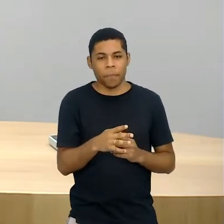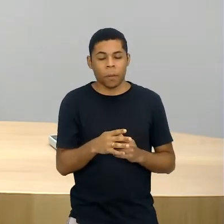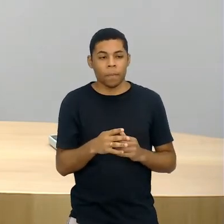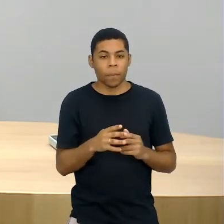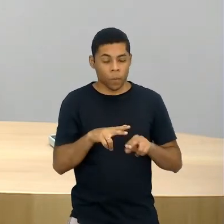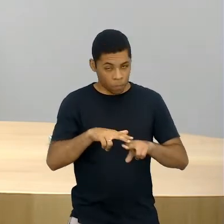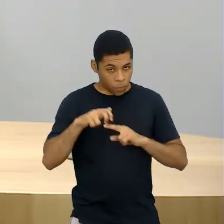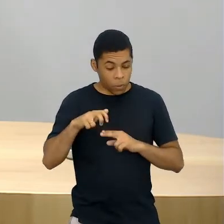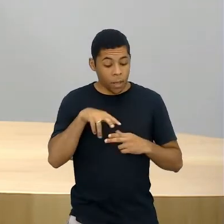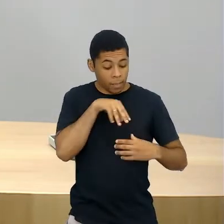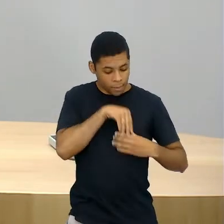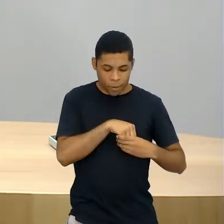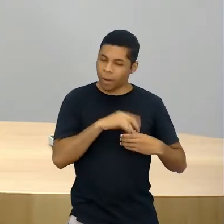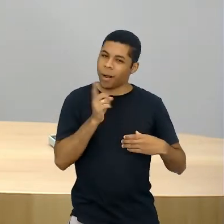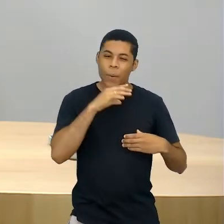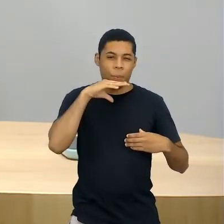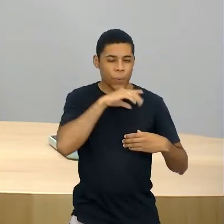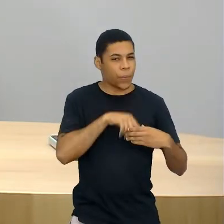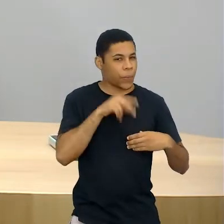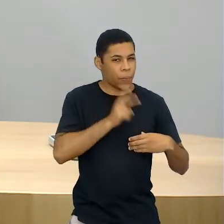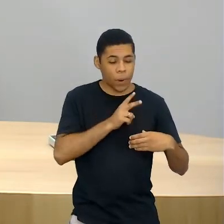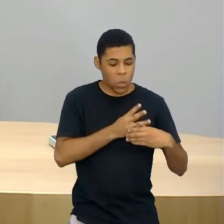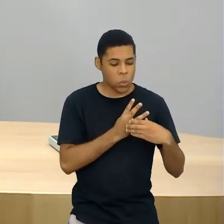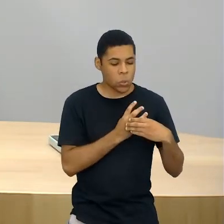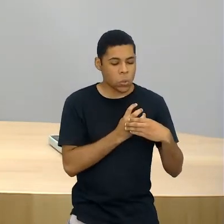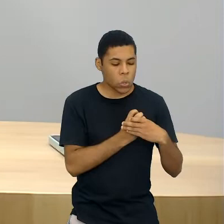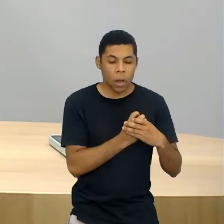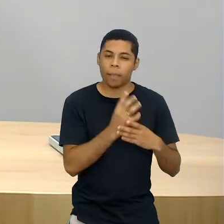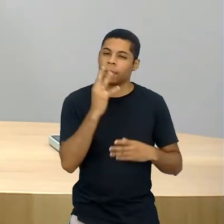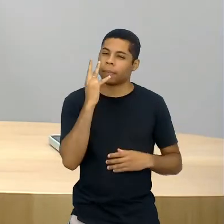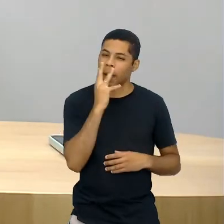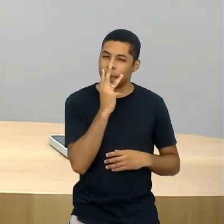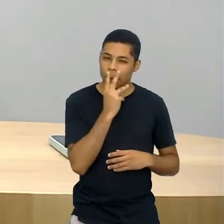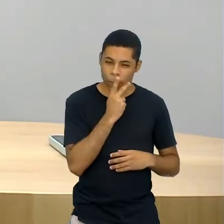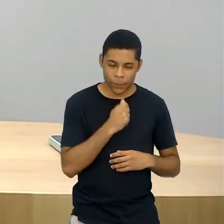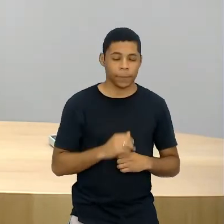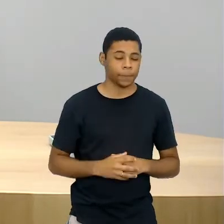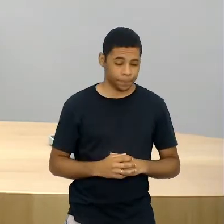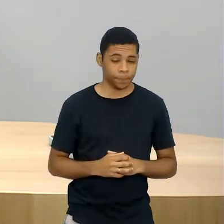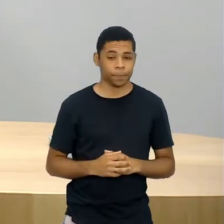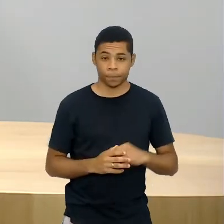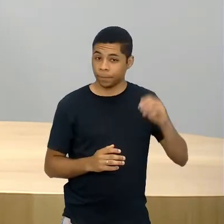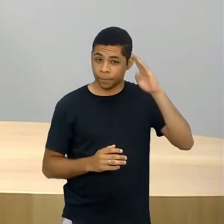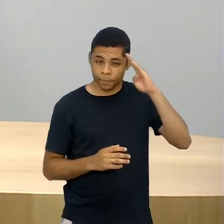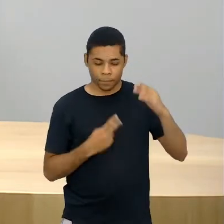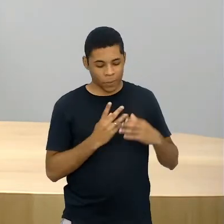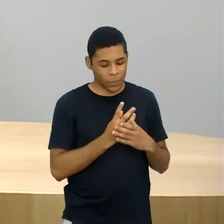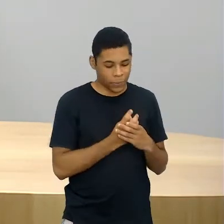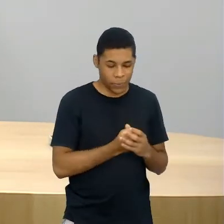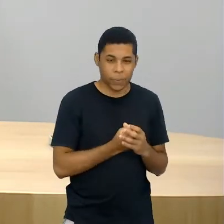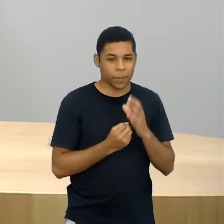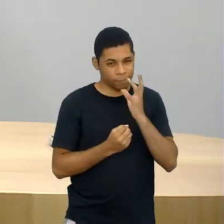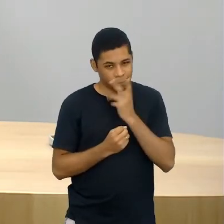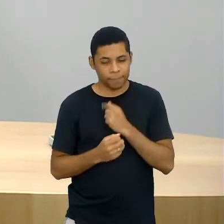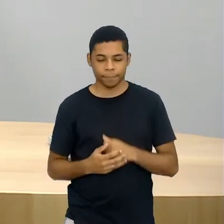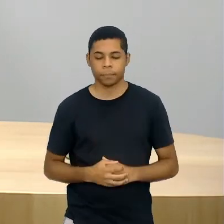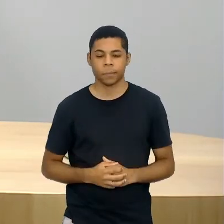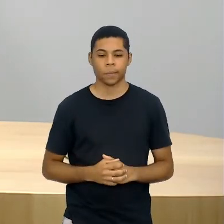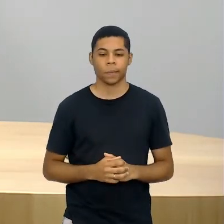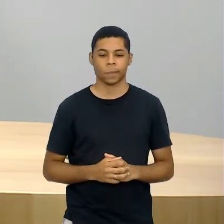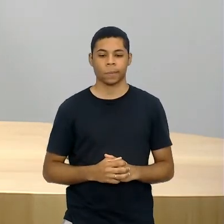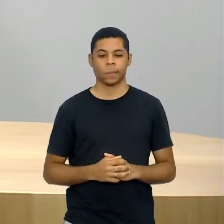resfriamento, agora no interior não, né? Então, sofre uma pressão e principalmente, né, o seu resfriamento aí, ele é